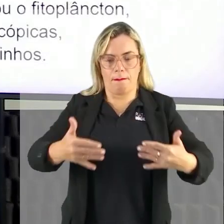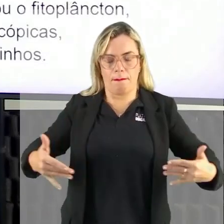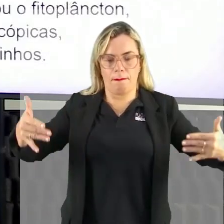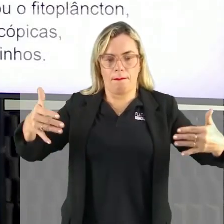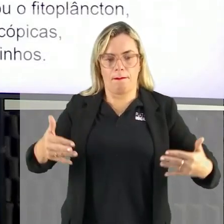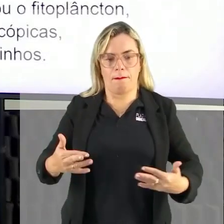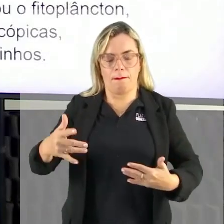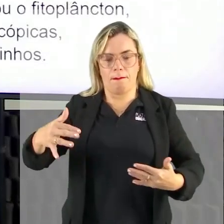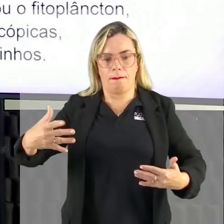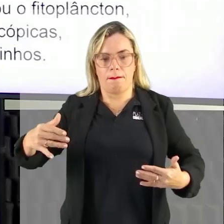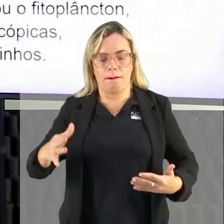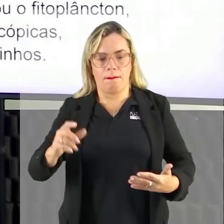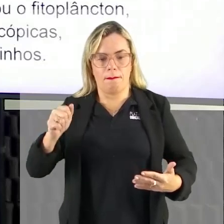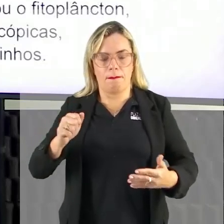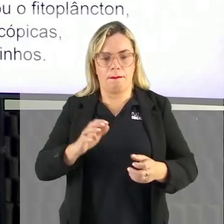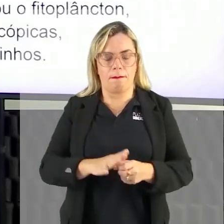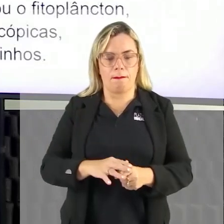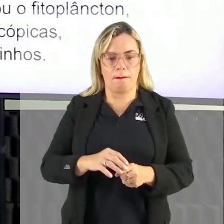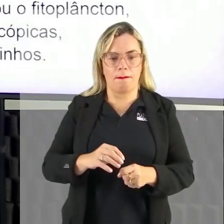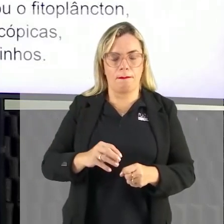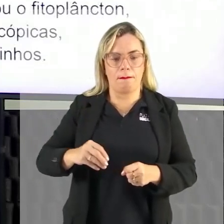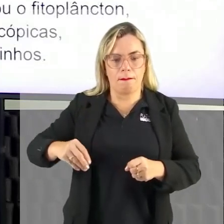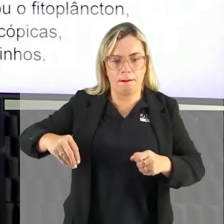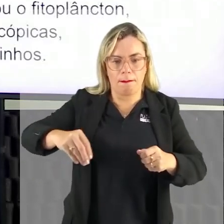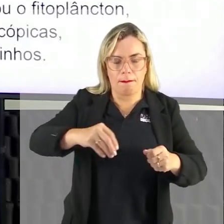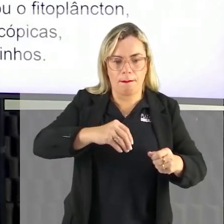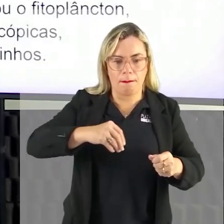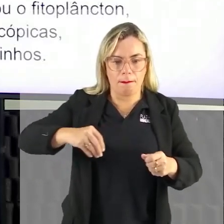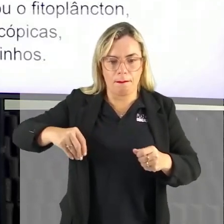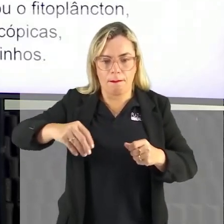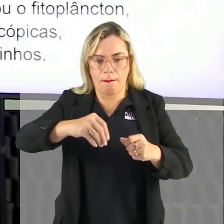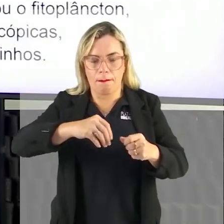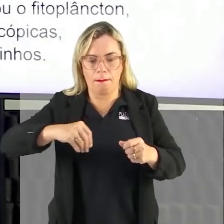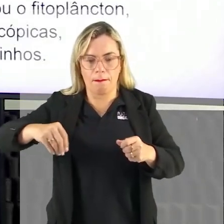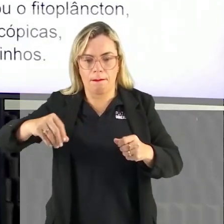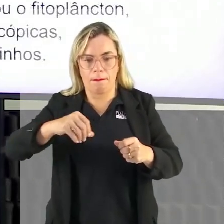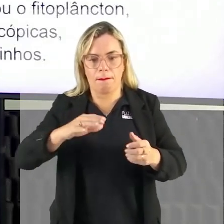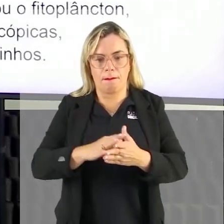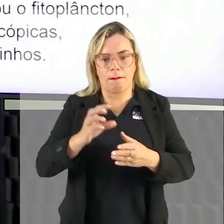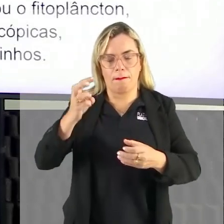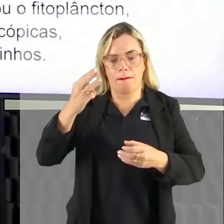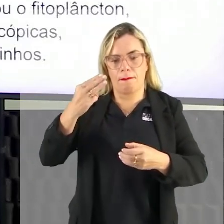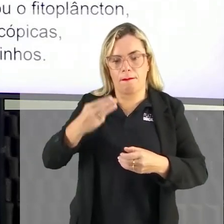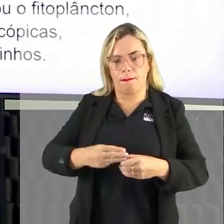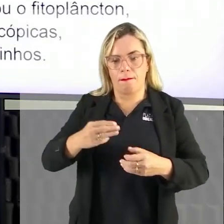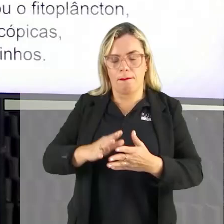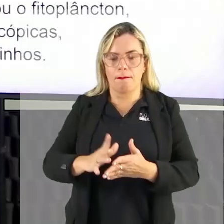Mariana e o derramamento de produtos tóxicos nas águas do Rio Doce, ocorrido